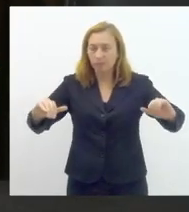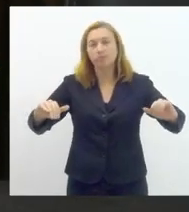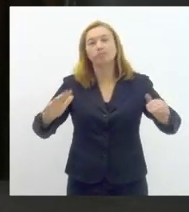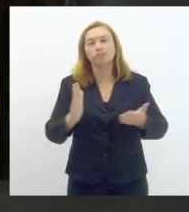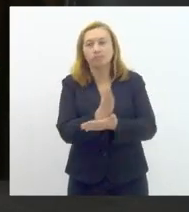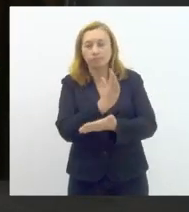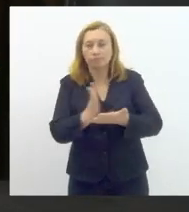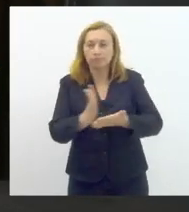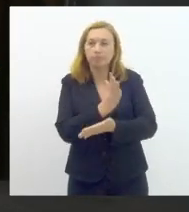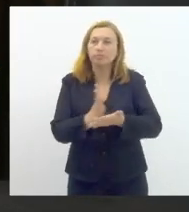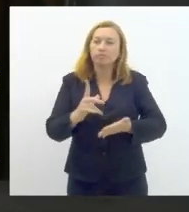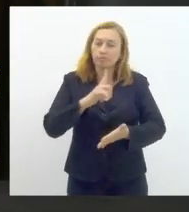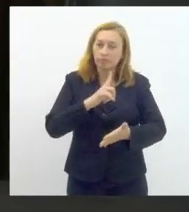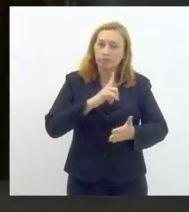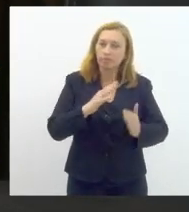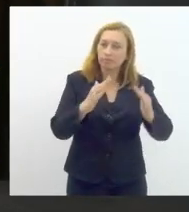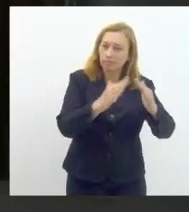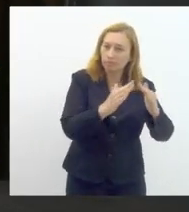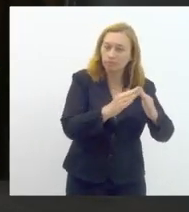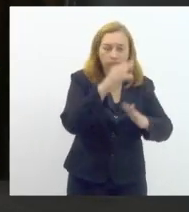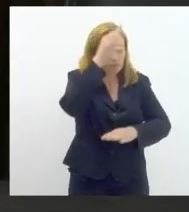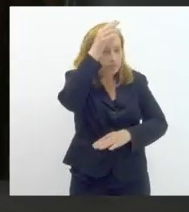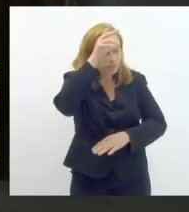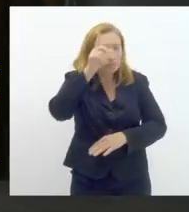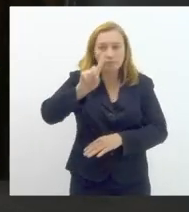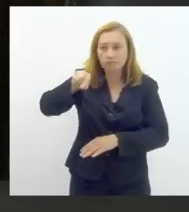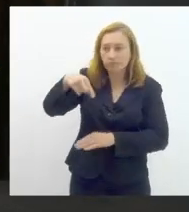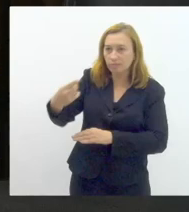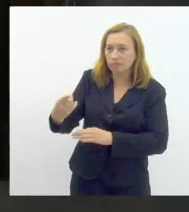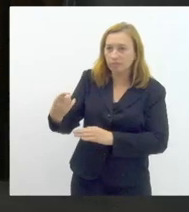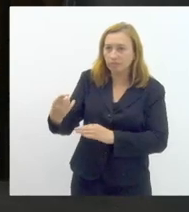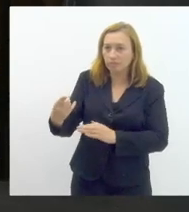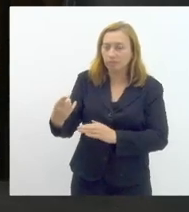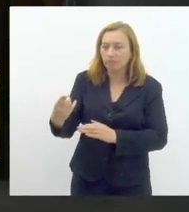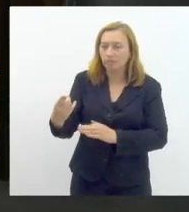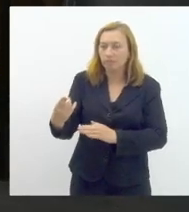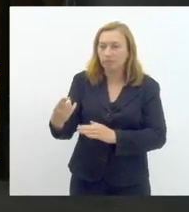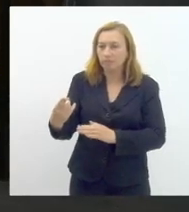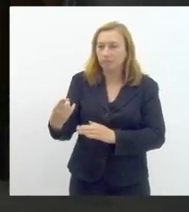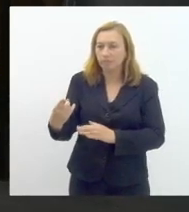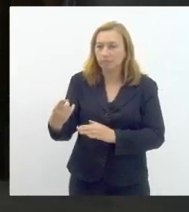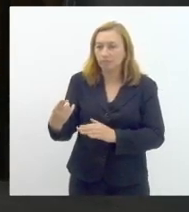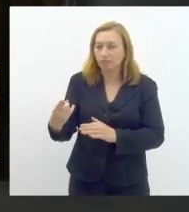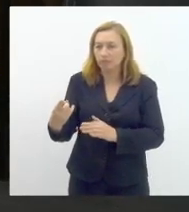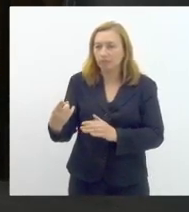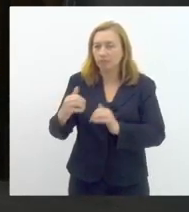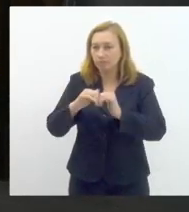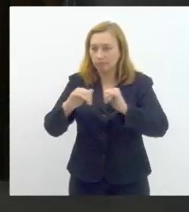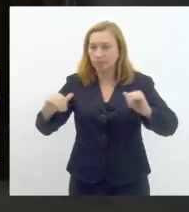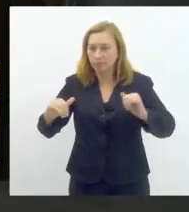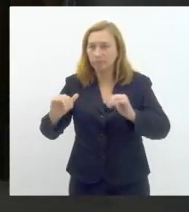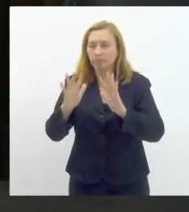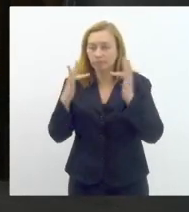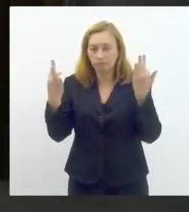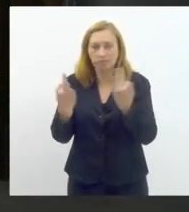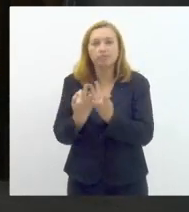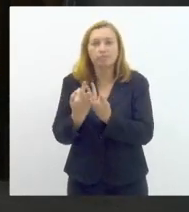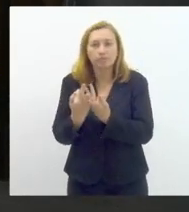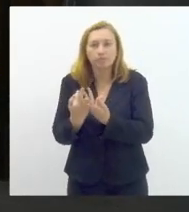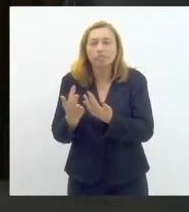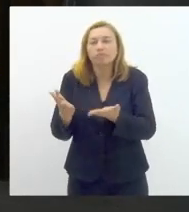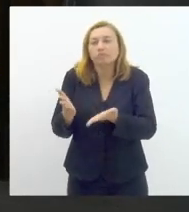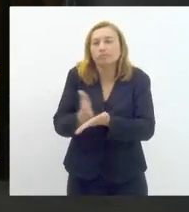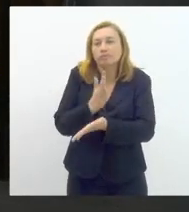referência, ficava na casa de tios, outras não, outras ficavam afastado mesmo da família. Tem casos